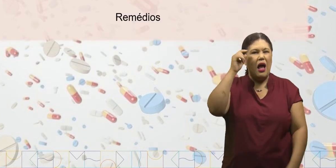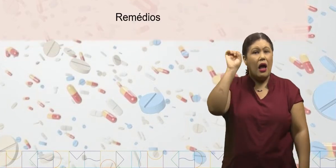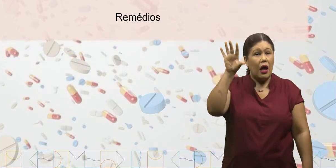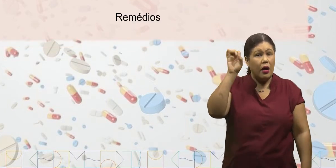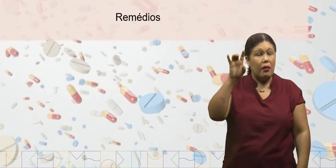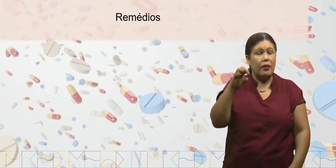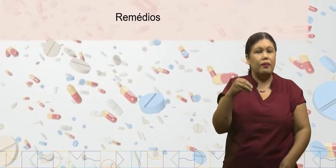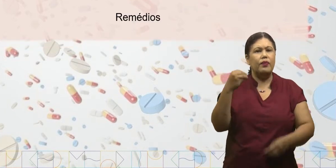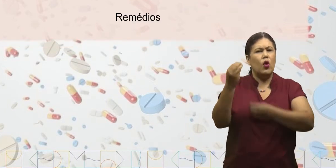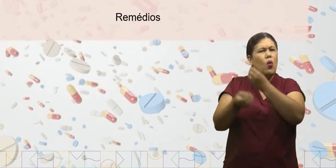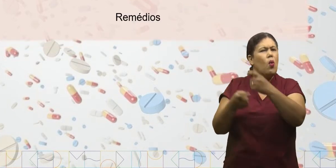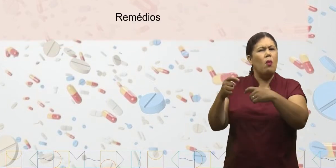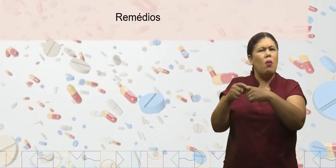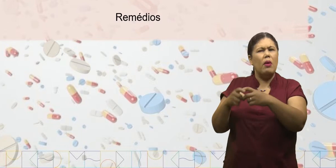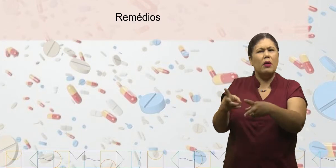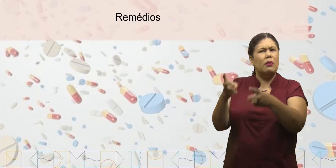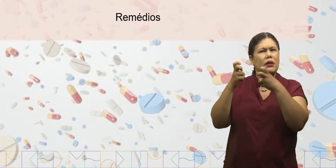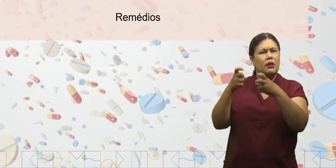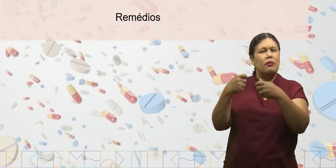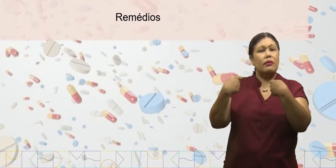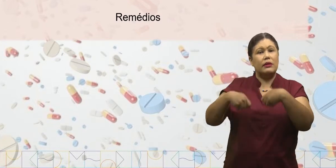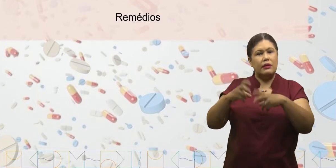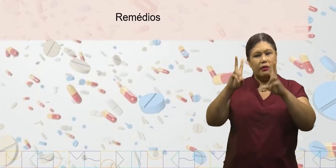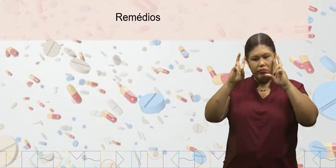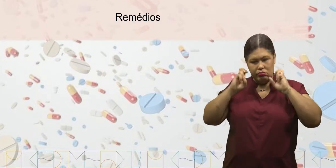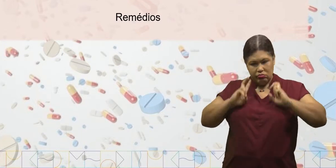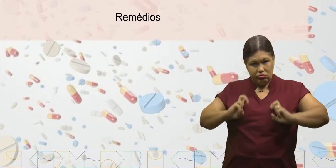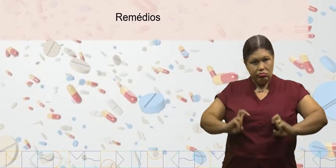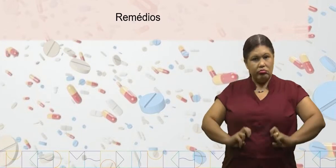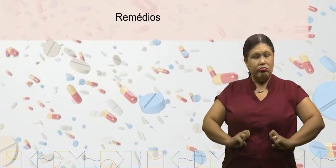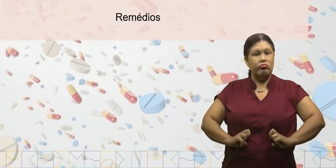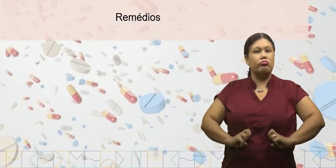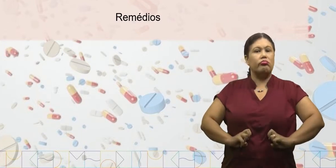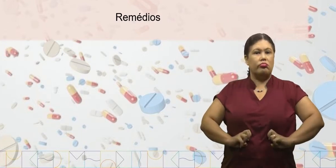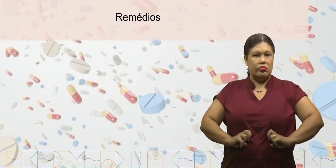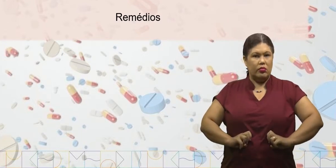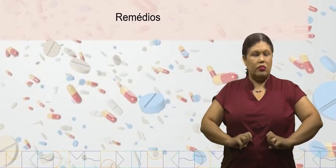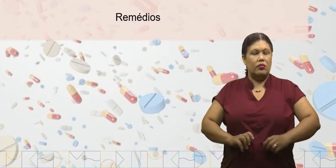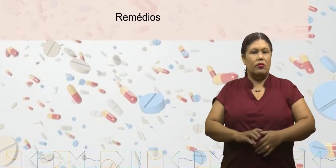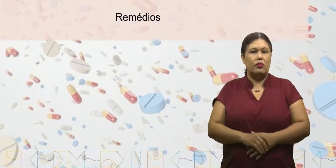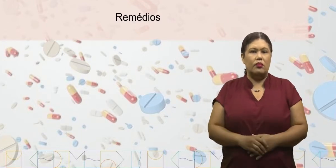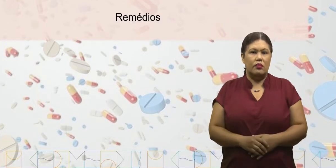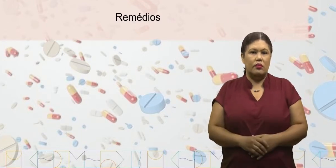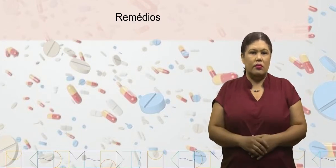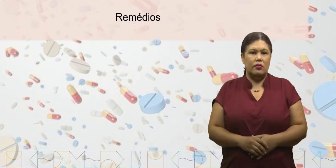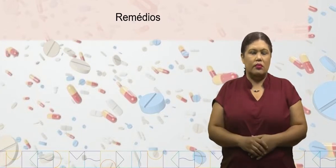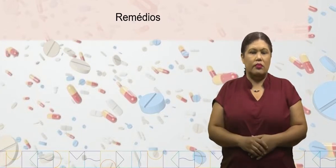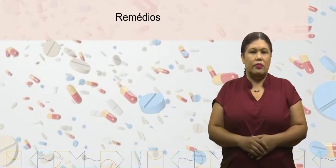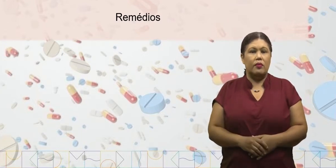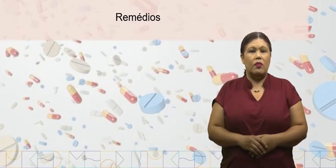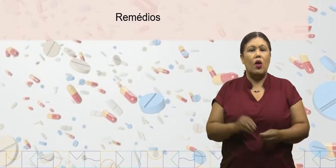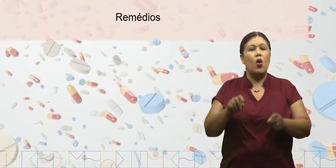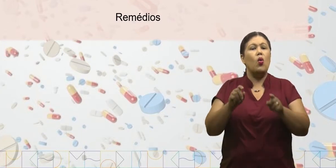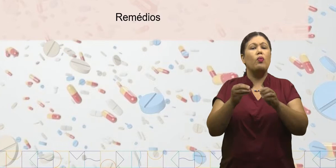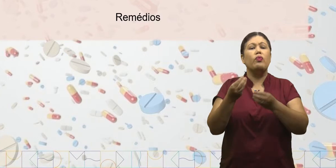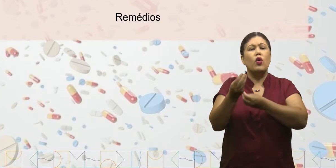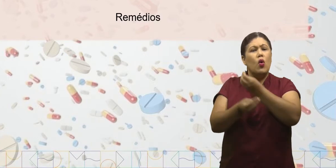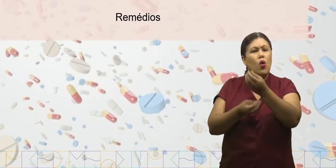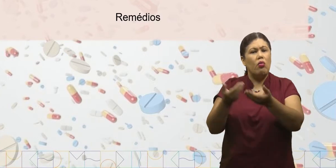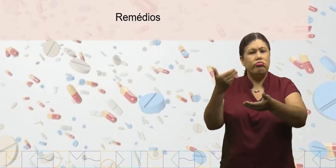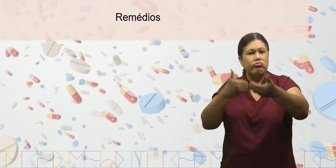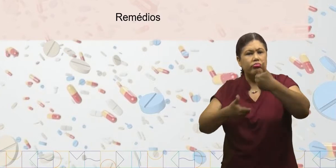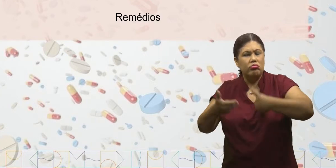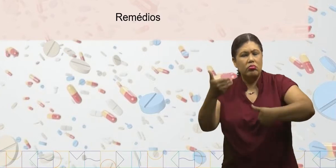O diagnóstico é feito por meio de exames parasitológicos ou testes rápidos. Já o tratamento